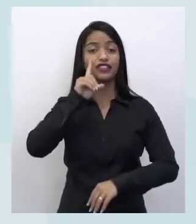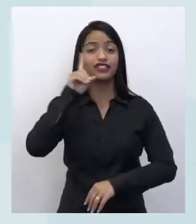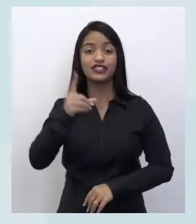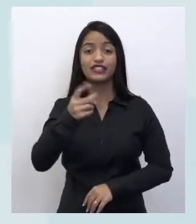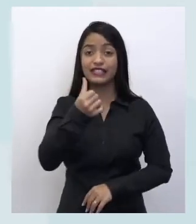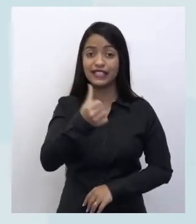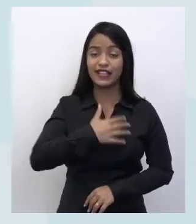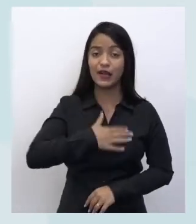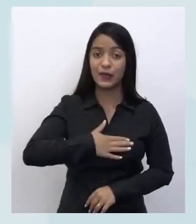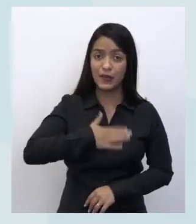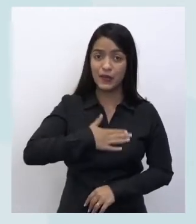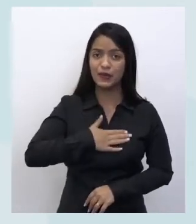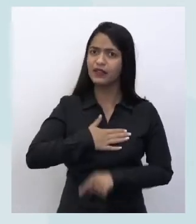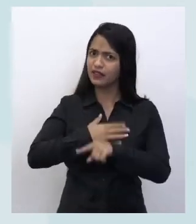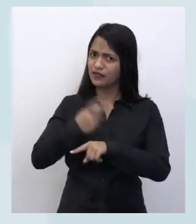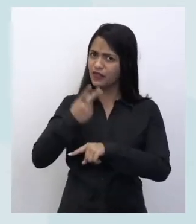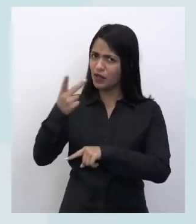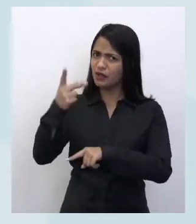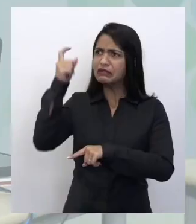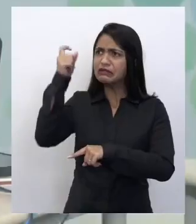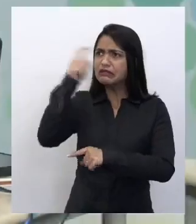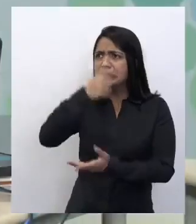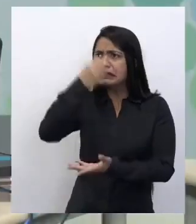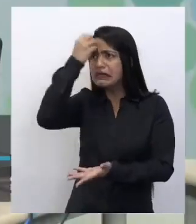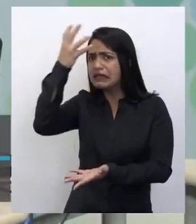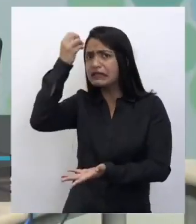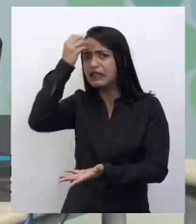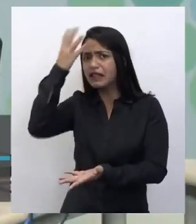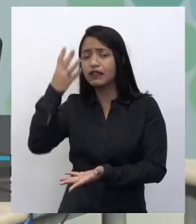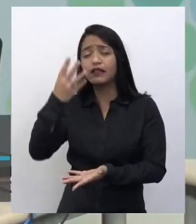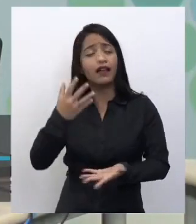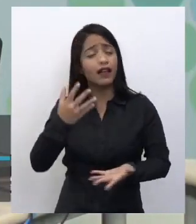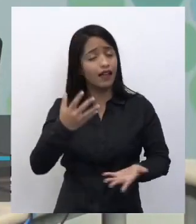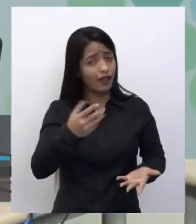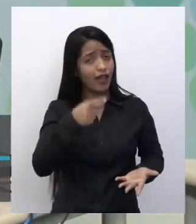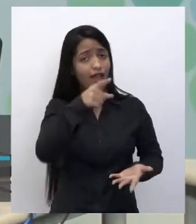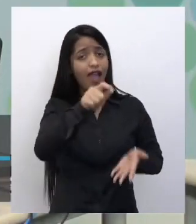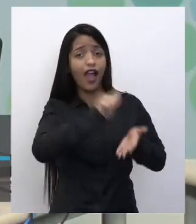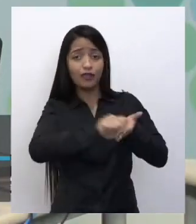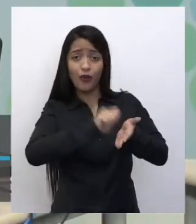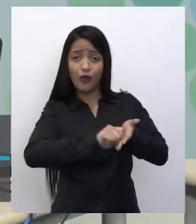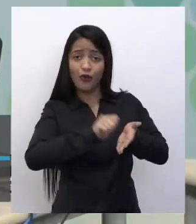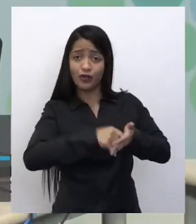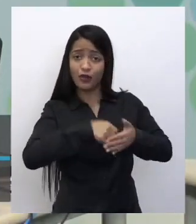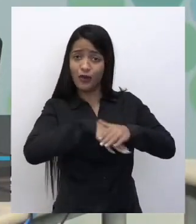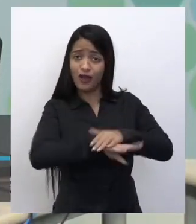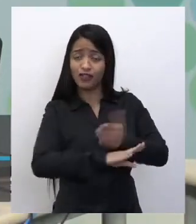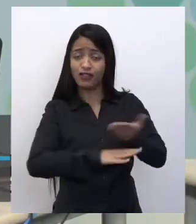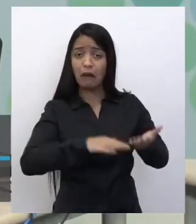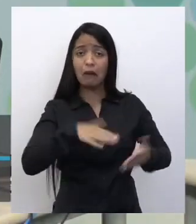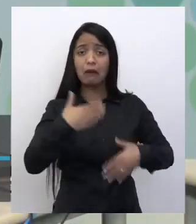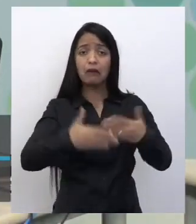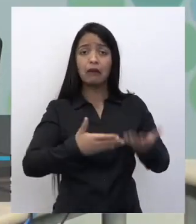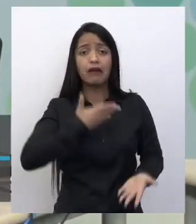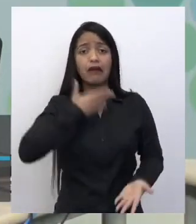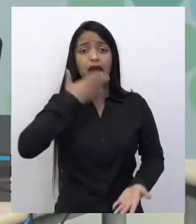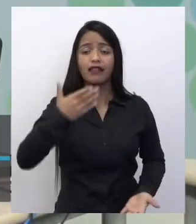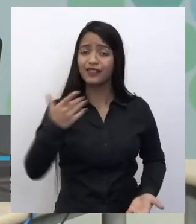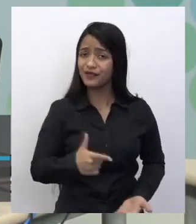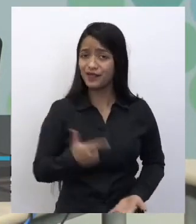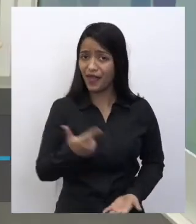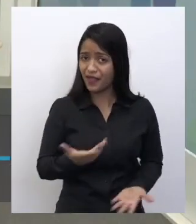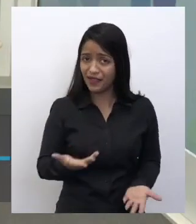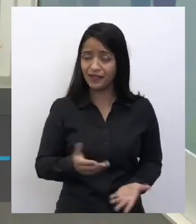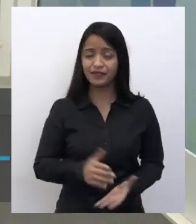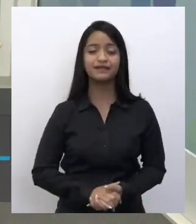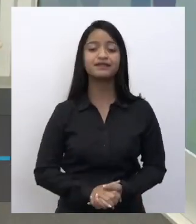Esses alunos são Mas ótimos. Mas você sabe o que é isso? Quem faz anotação... É verdade. Não passa na mão? É verdade, é. Então, não muitos aqui... Não confie na